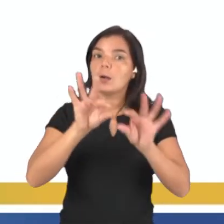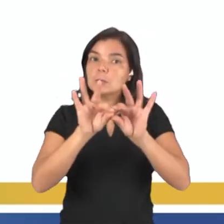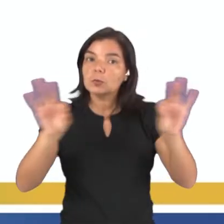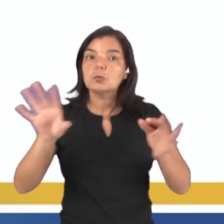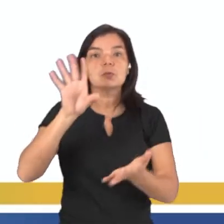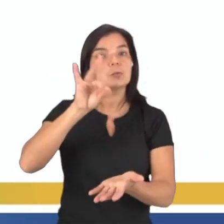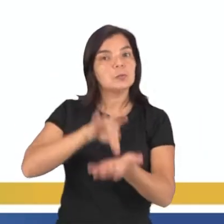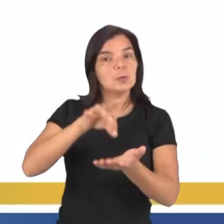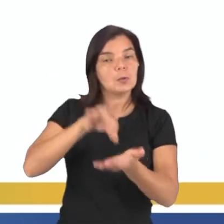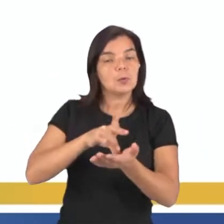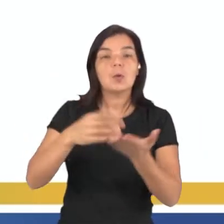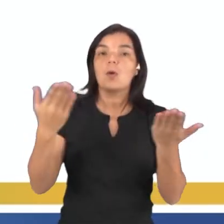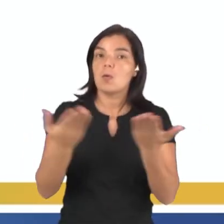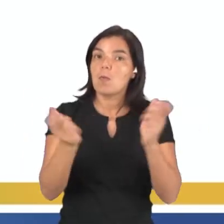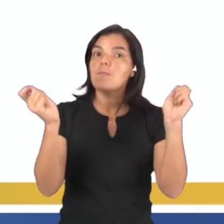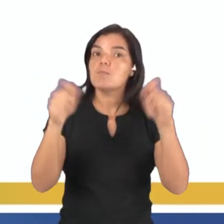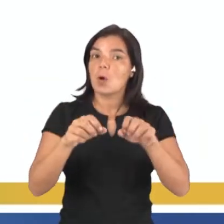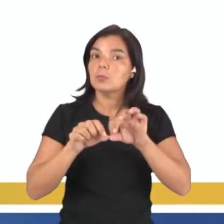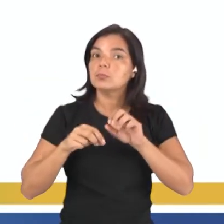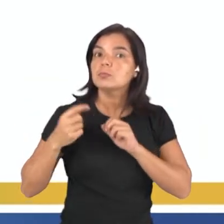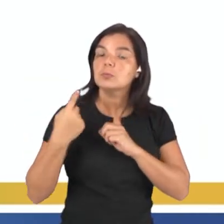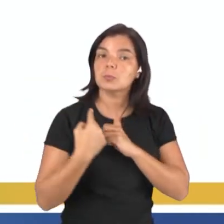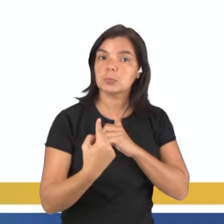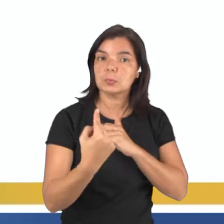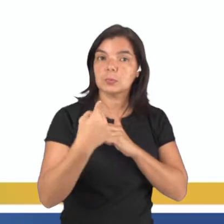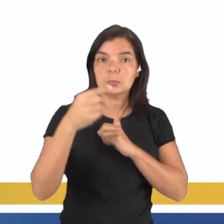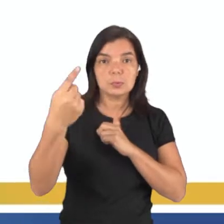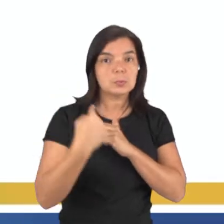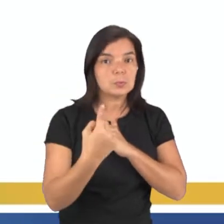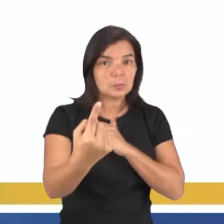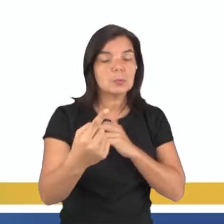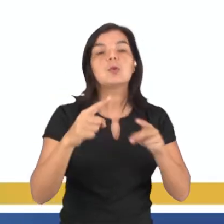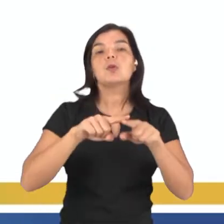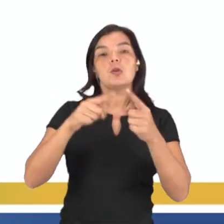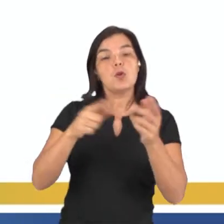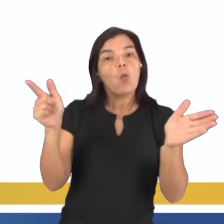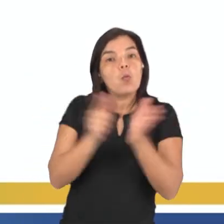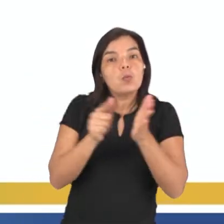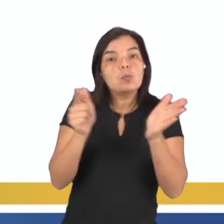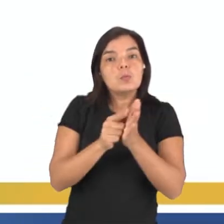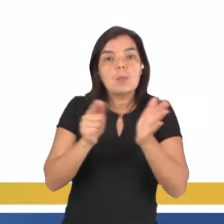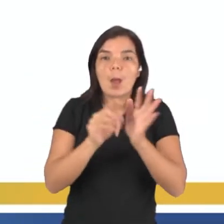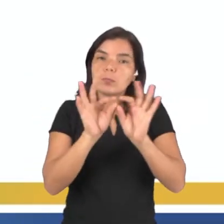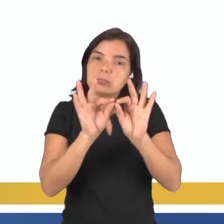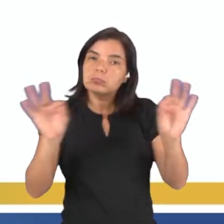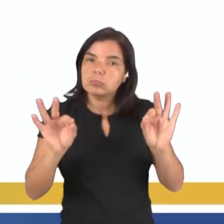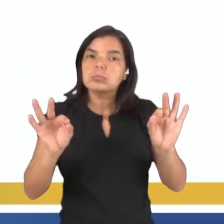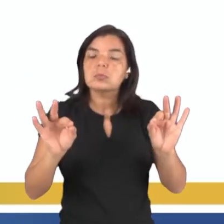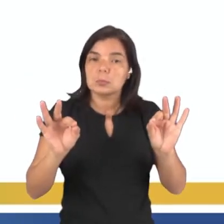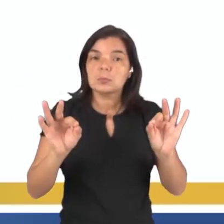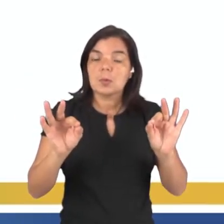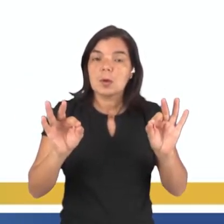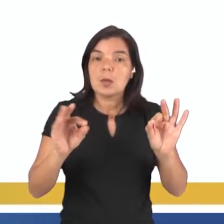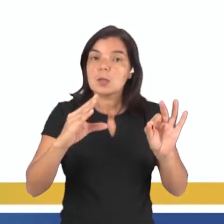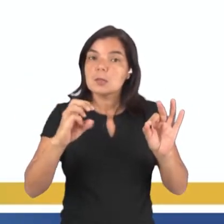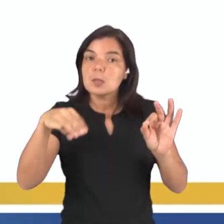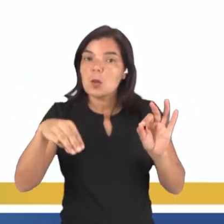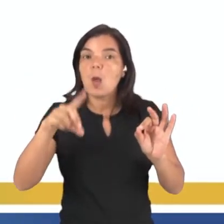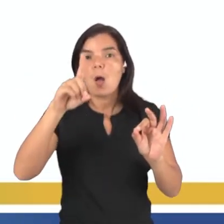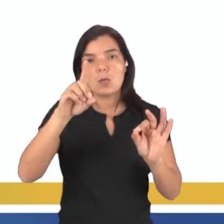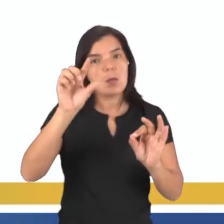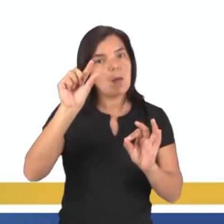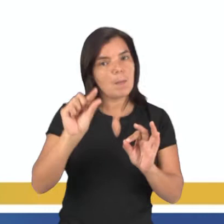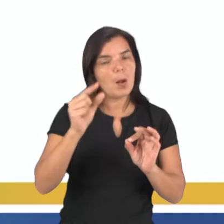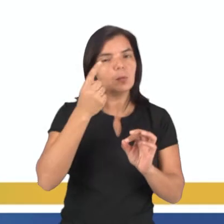no real, aonde você está indo. E a distância gráfica no papel, aquela que está em centímetro, é o D